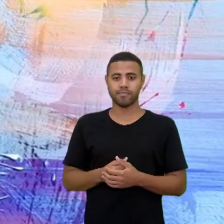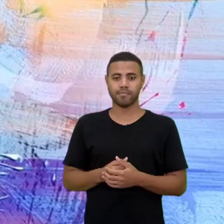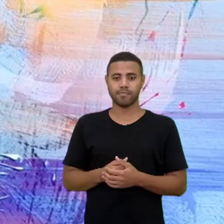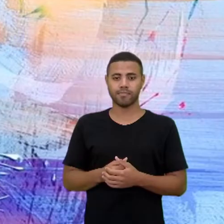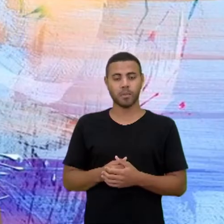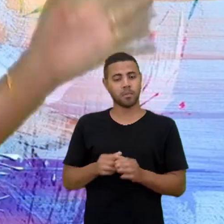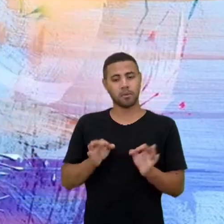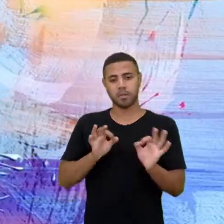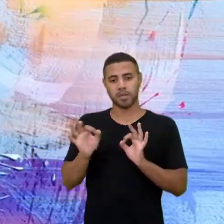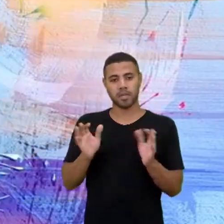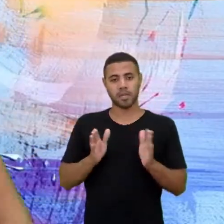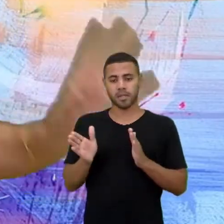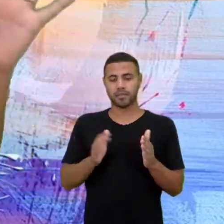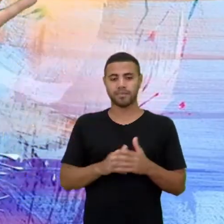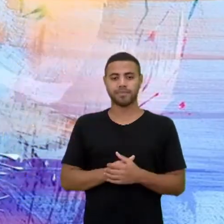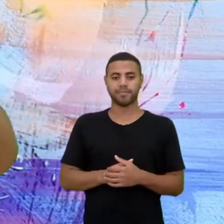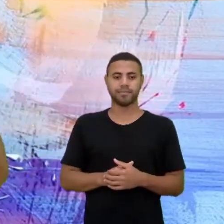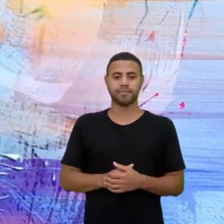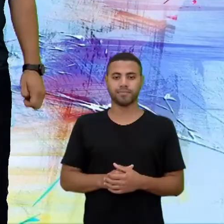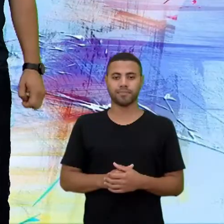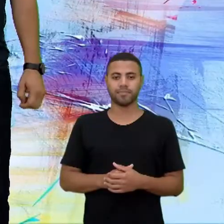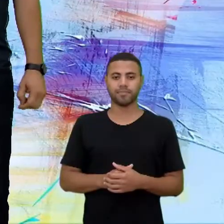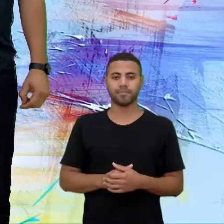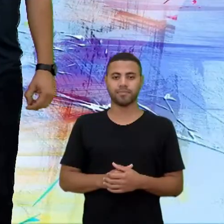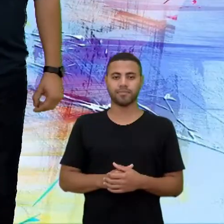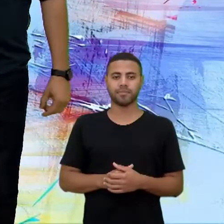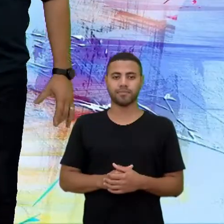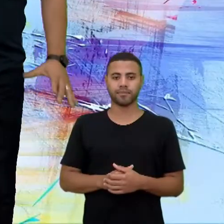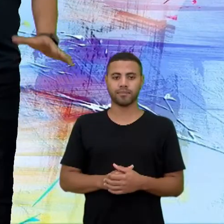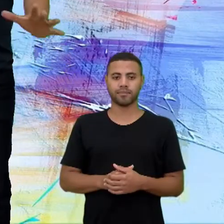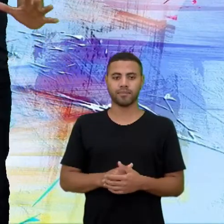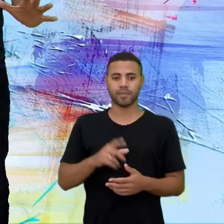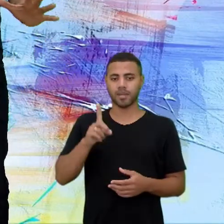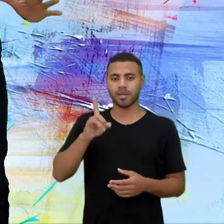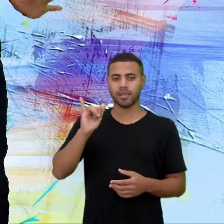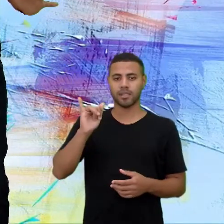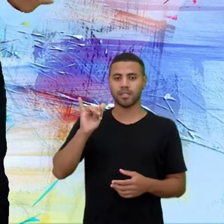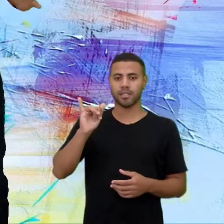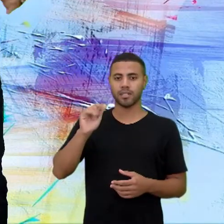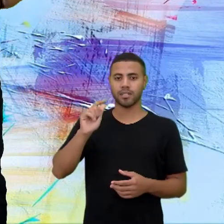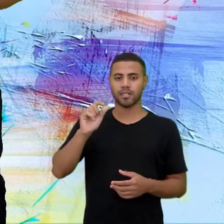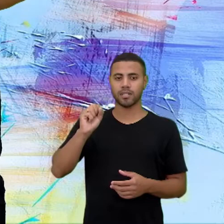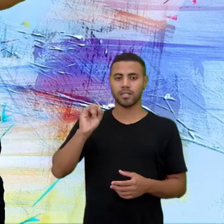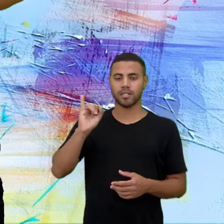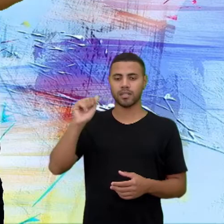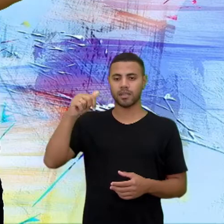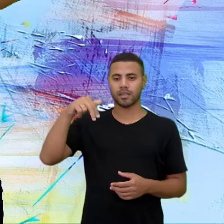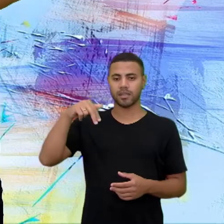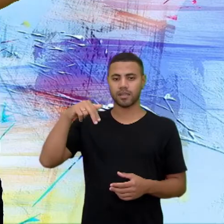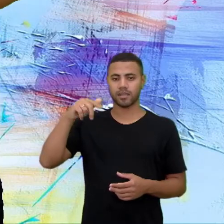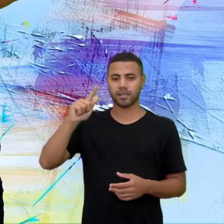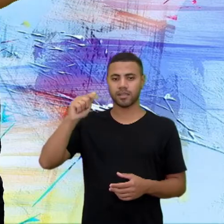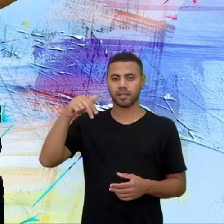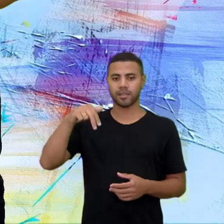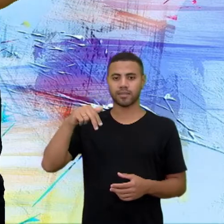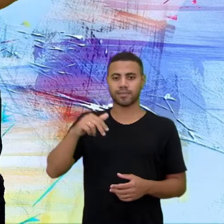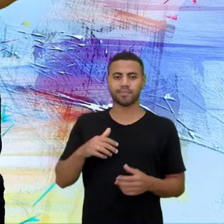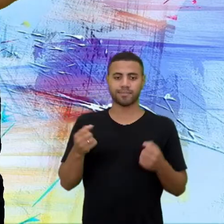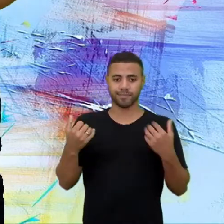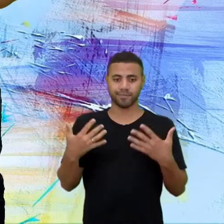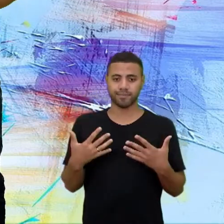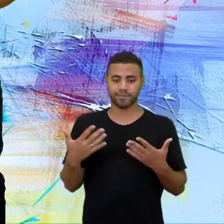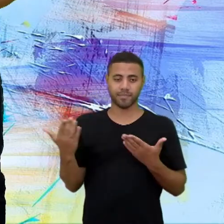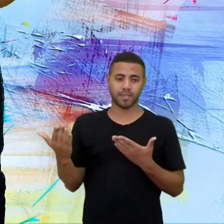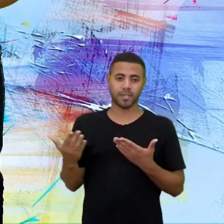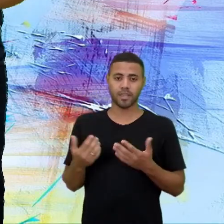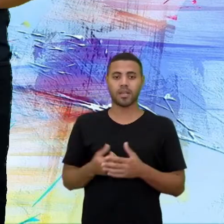Eu acho que nós tivemos aí um equívoco trabalhando com um vídeo relacionado ao design, mas a gente pode falar um pouquinho sobre o briefing. O briefing,